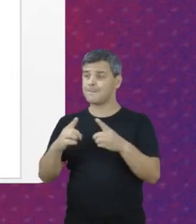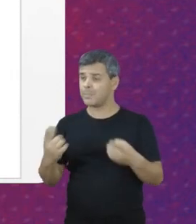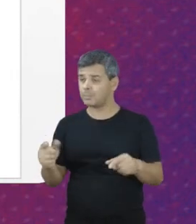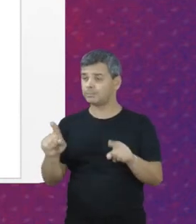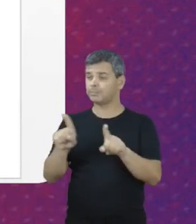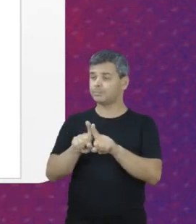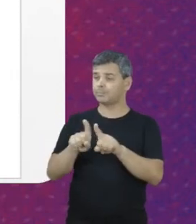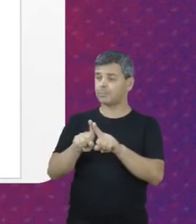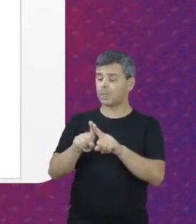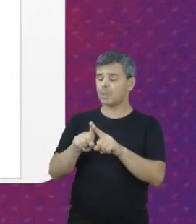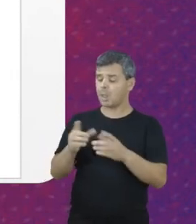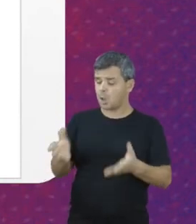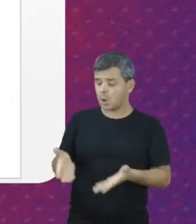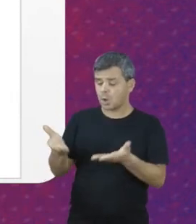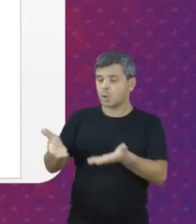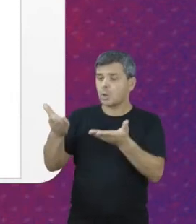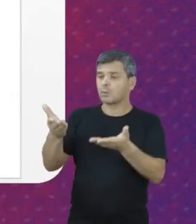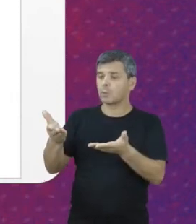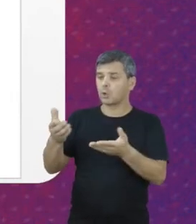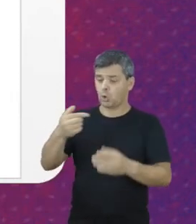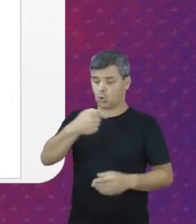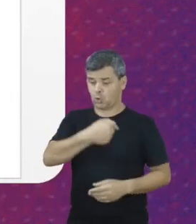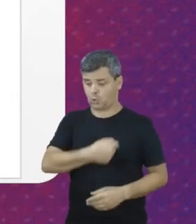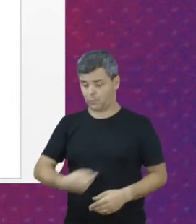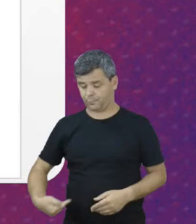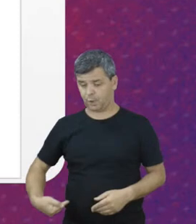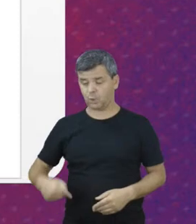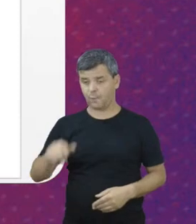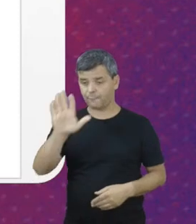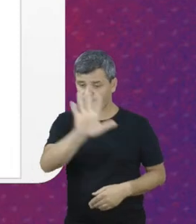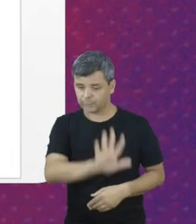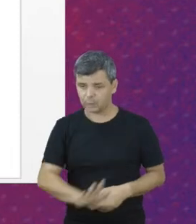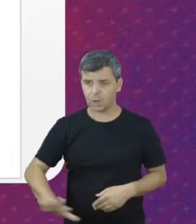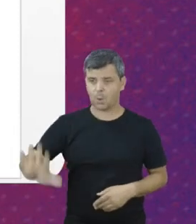tem um grande incentivo aí do governo federal para a construção disso.